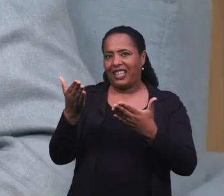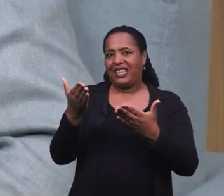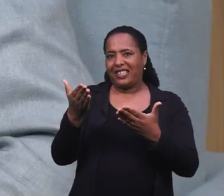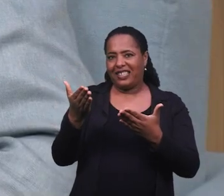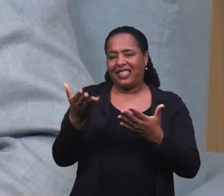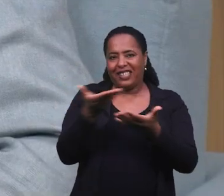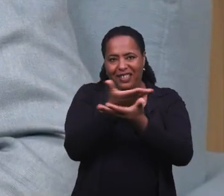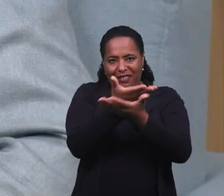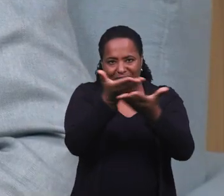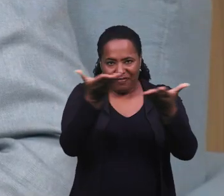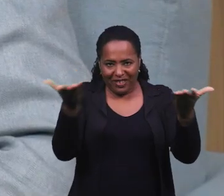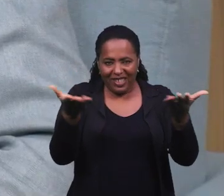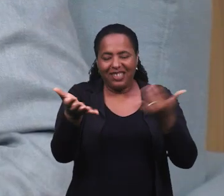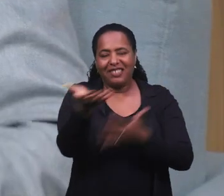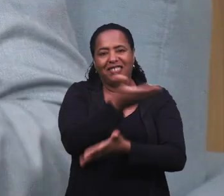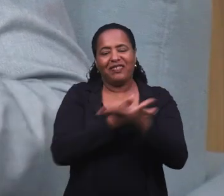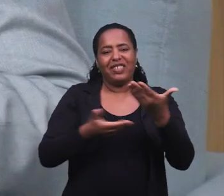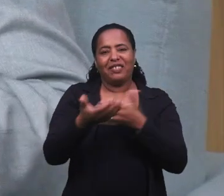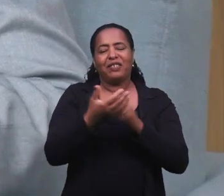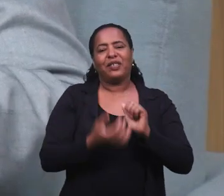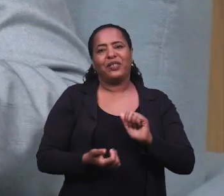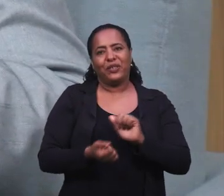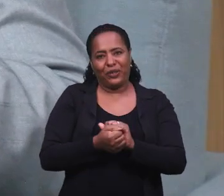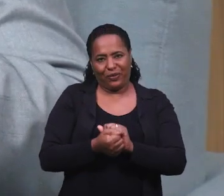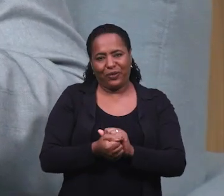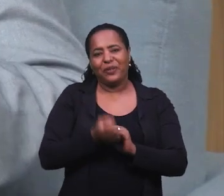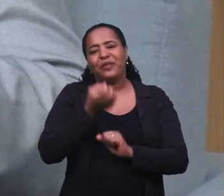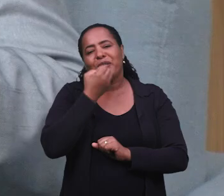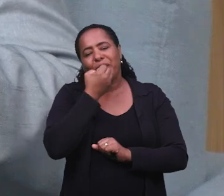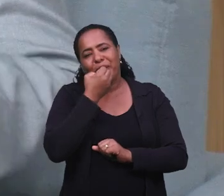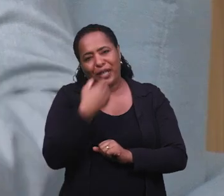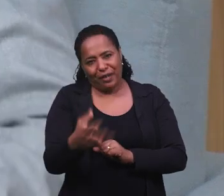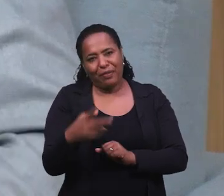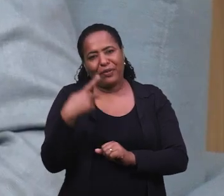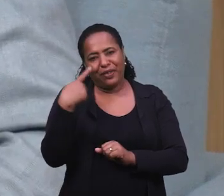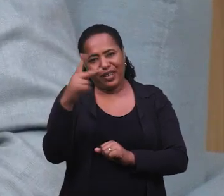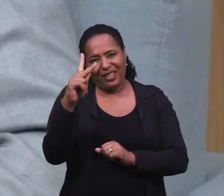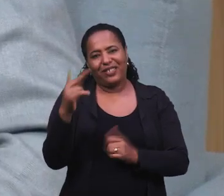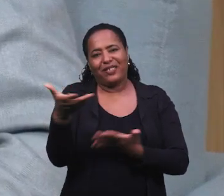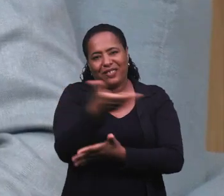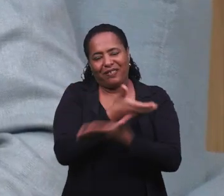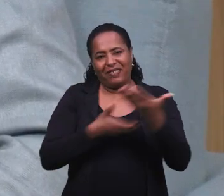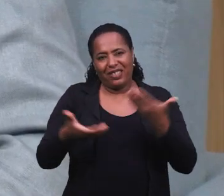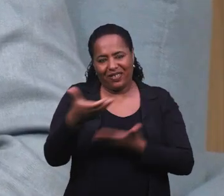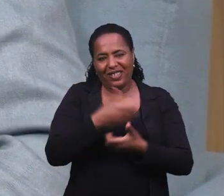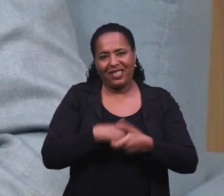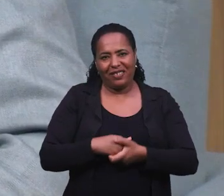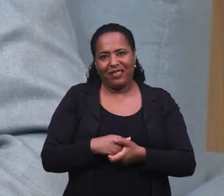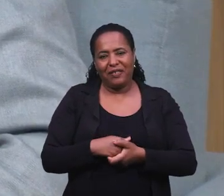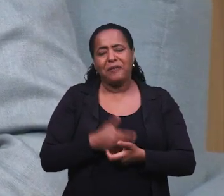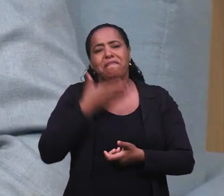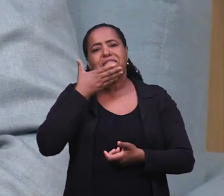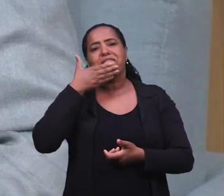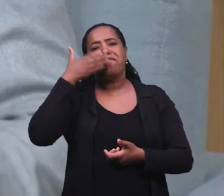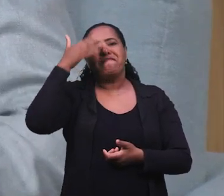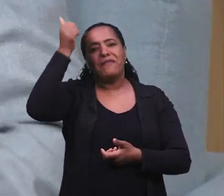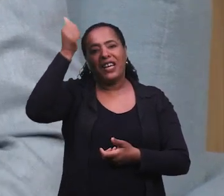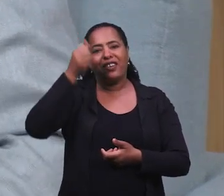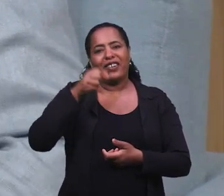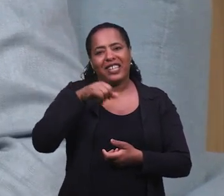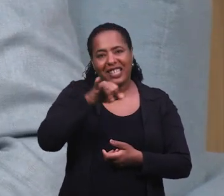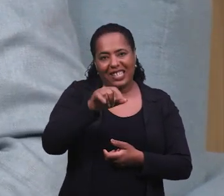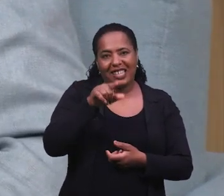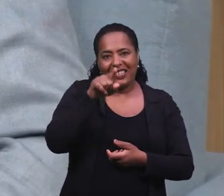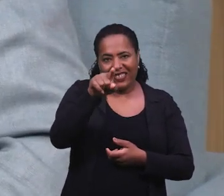chegamos ao final do nosso programa. Queremos agradecer ao senhor e à senhora que participaram conosco. Como é bom ter a